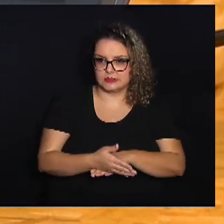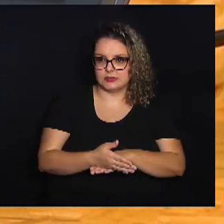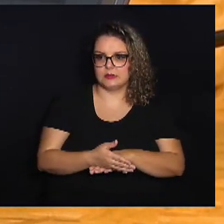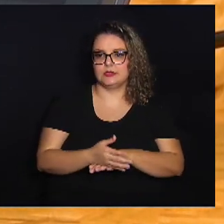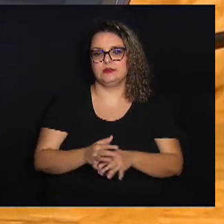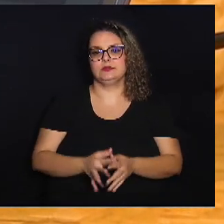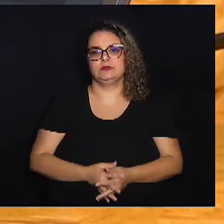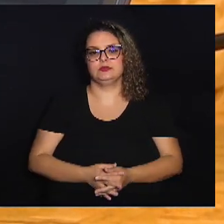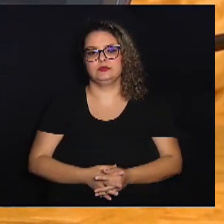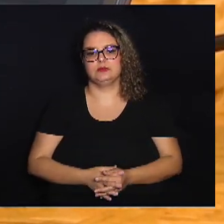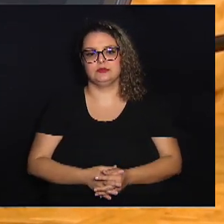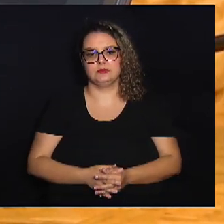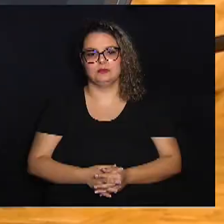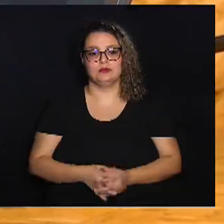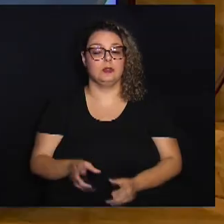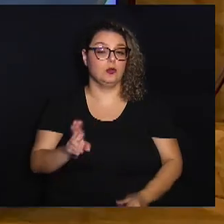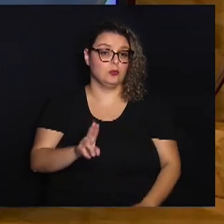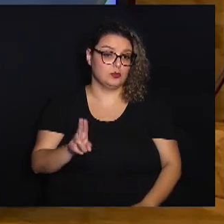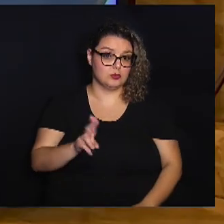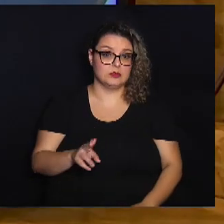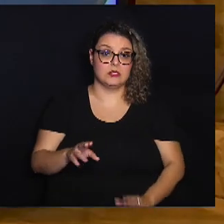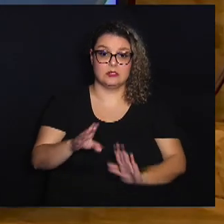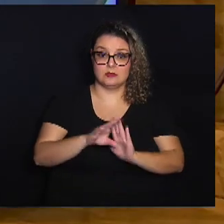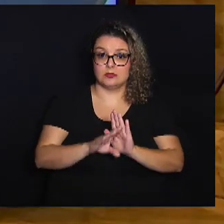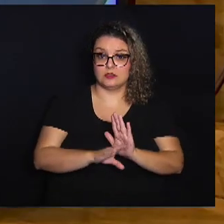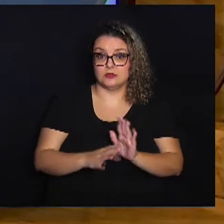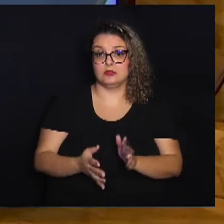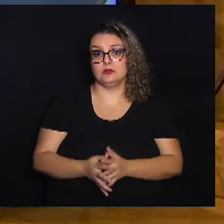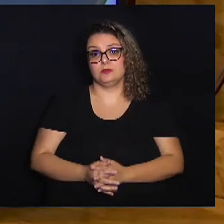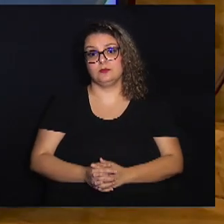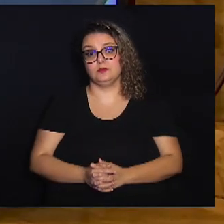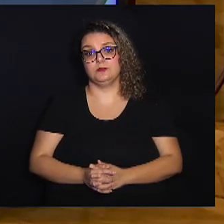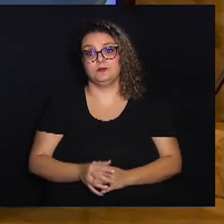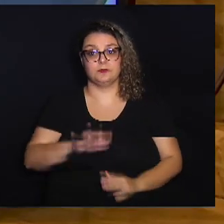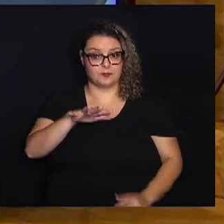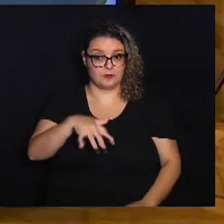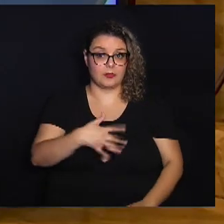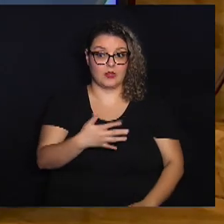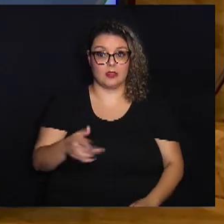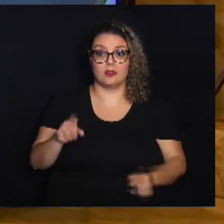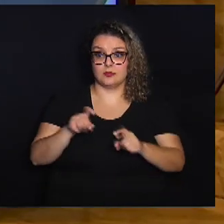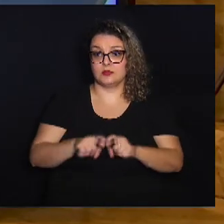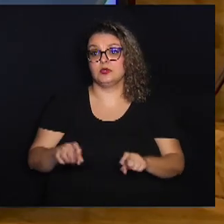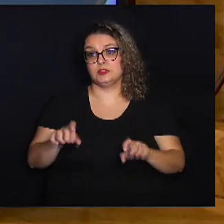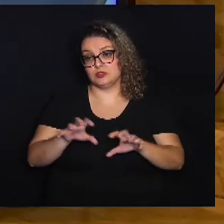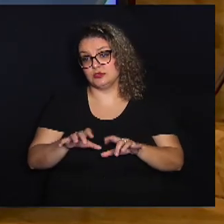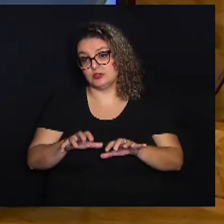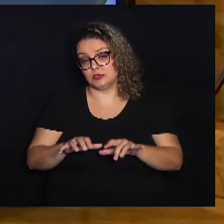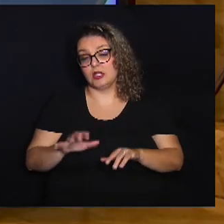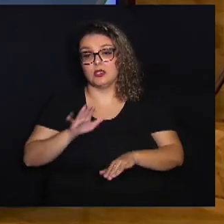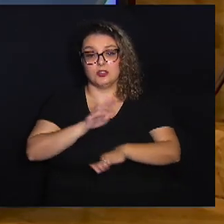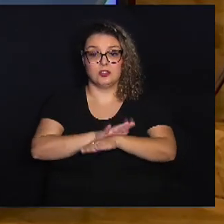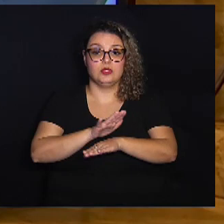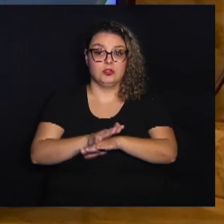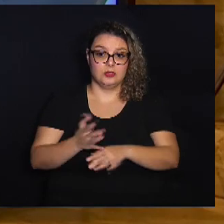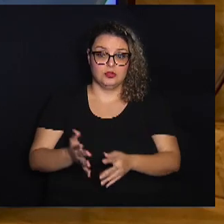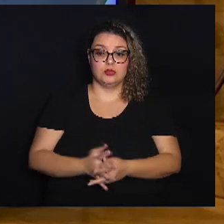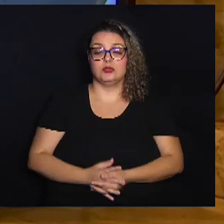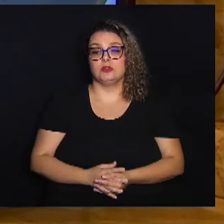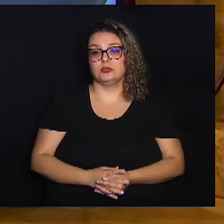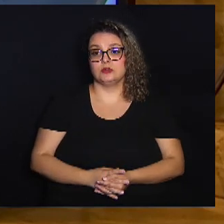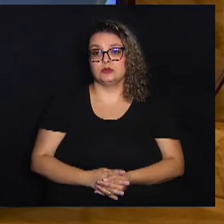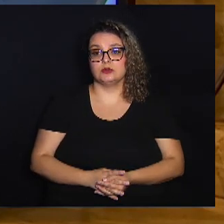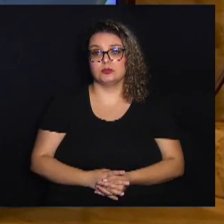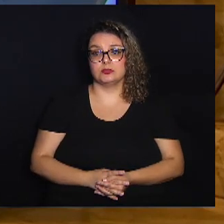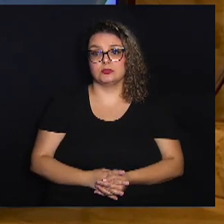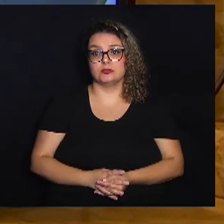a isso, usar esses programas, essas planilhas de computador, já ajuda bastante,